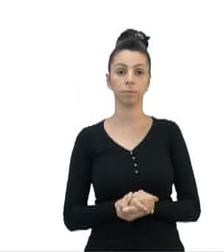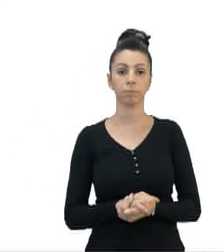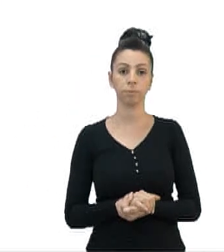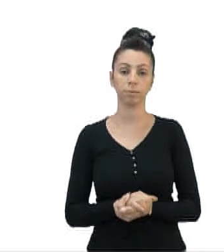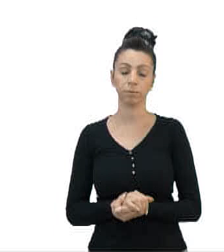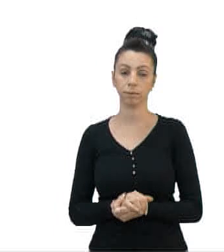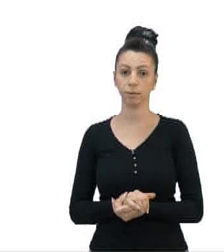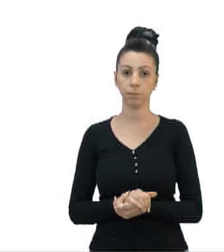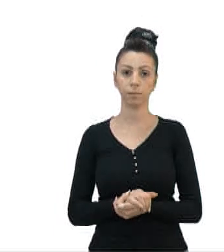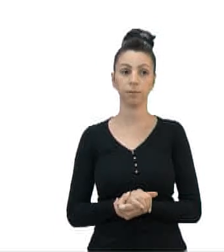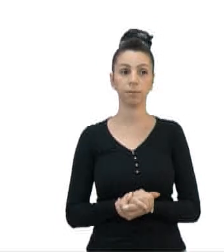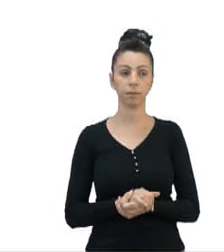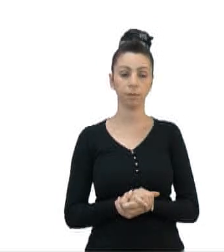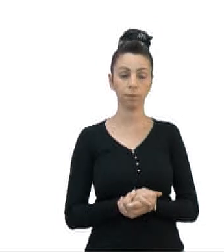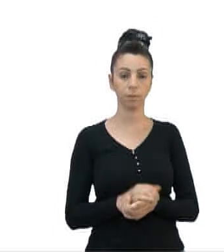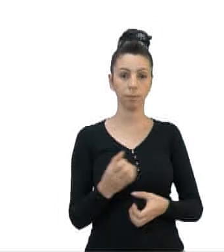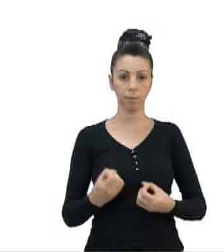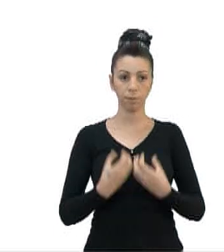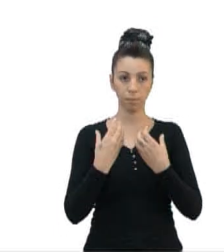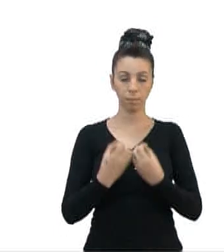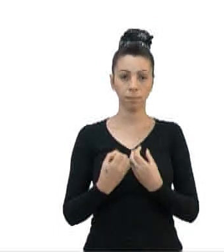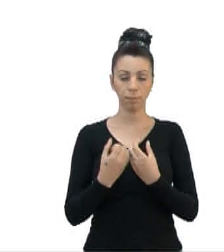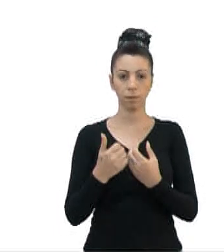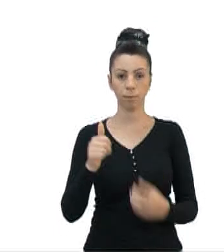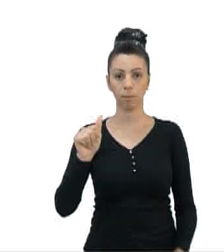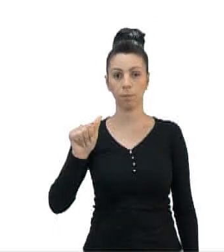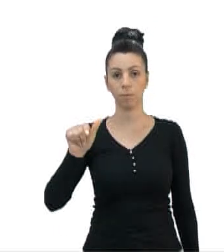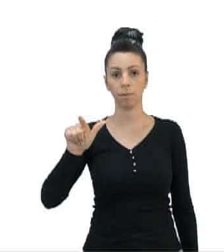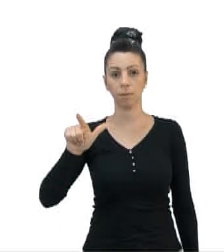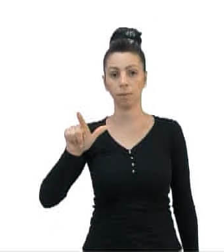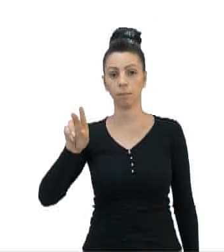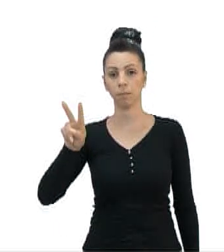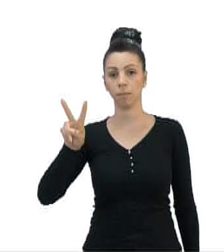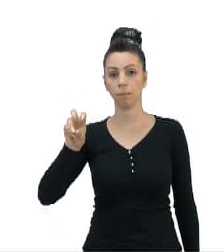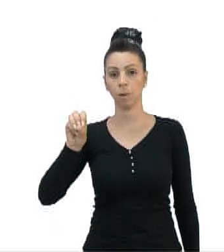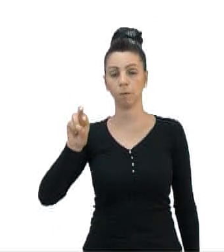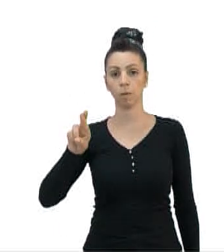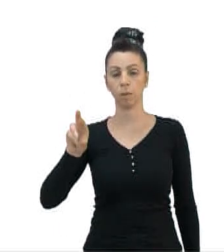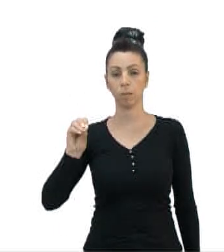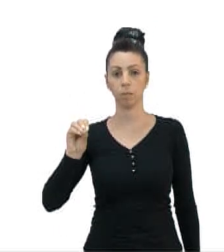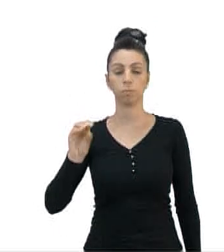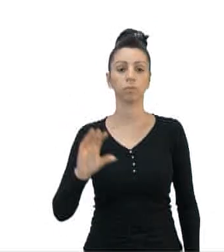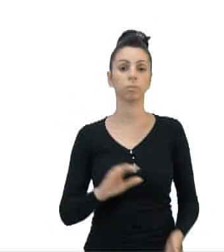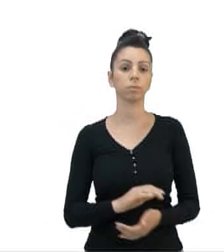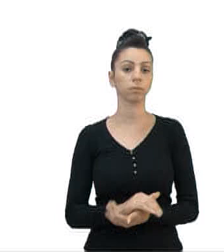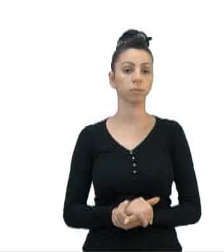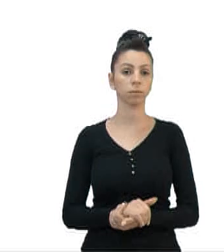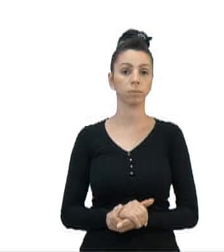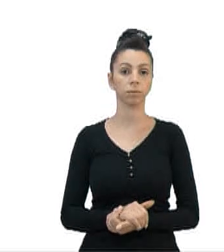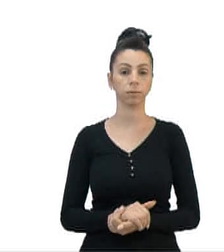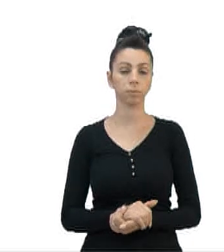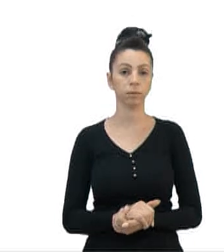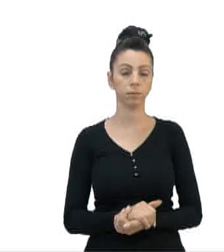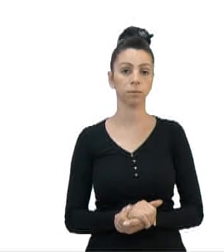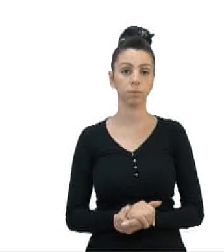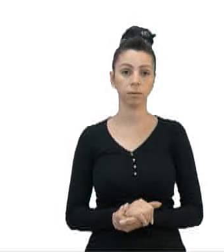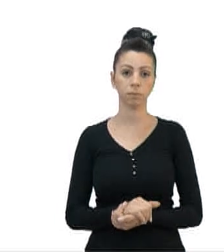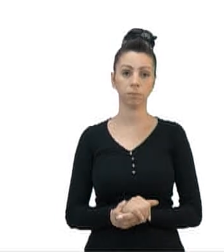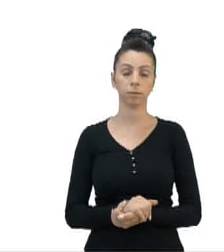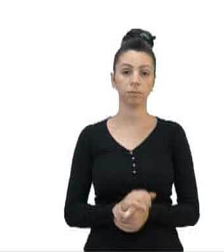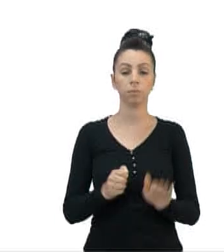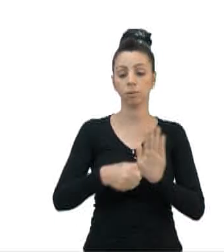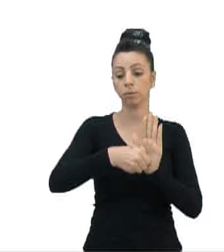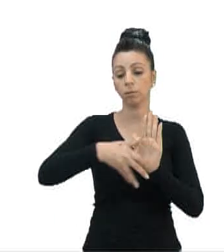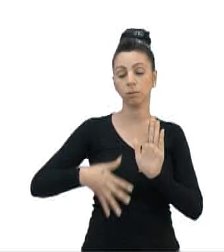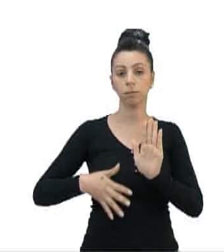exercício. Olha ali, no poema do Álvaro Posselt, que você já conhece, que a gente já usou o material dele, a gente tem aqui. Identifique qual é a figura de